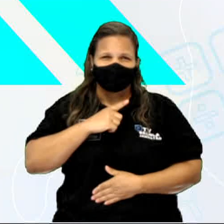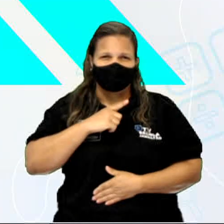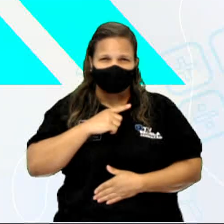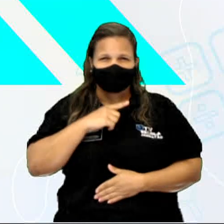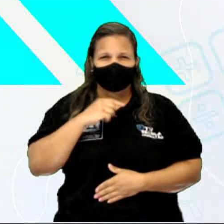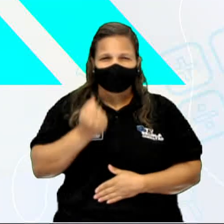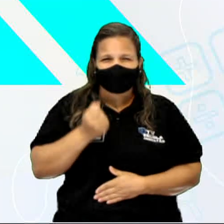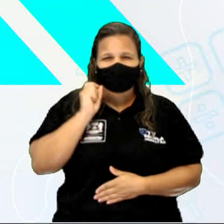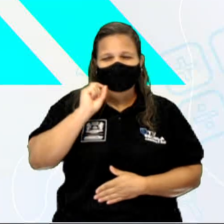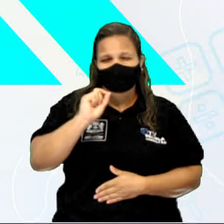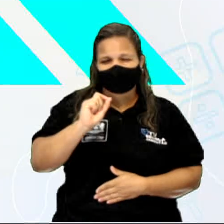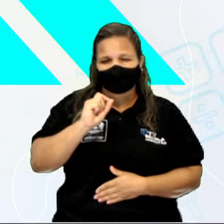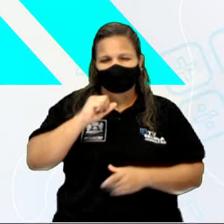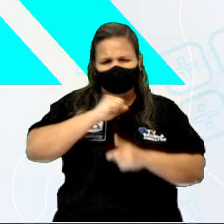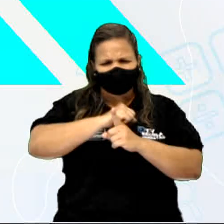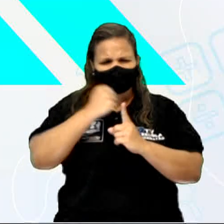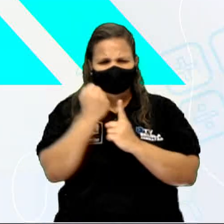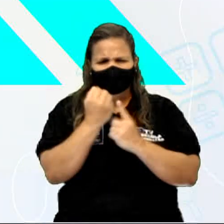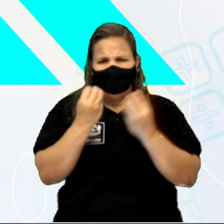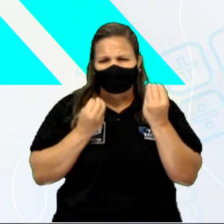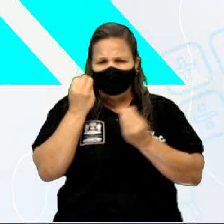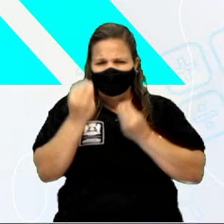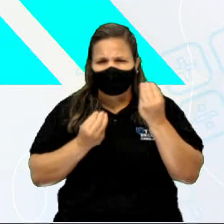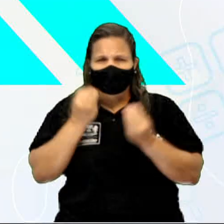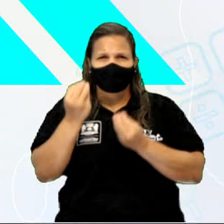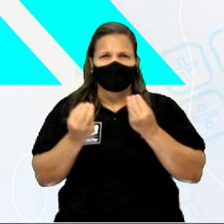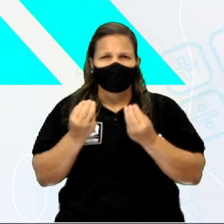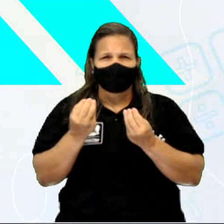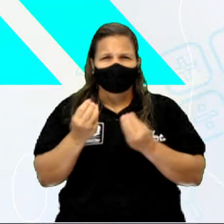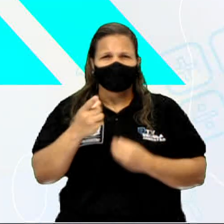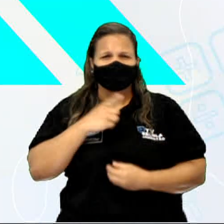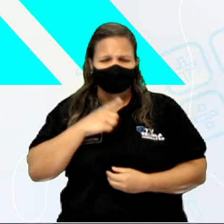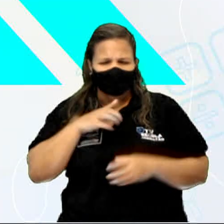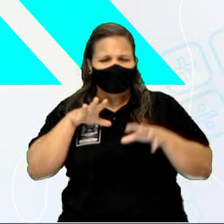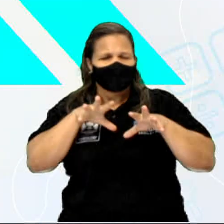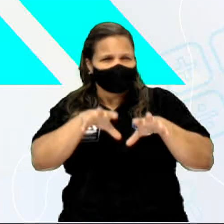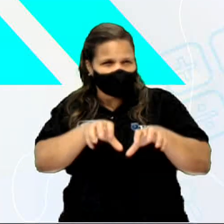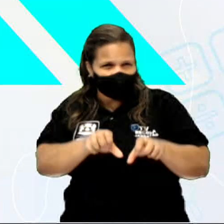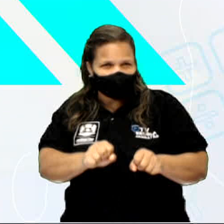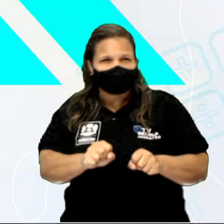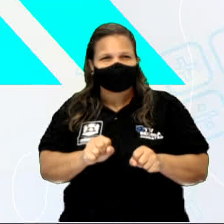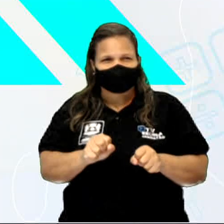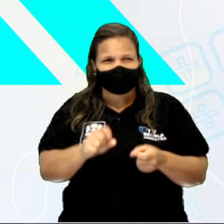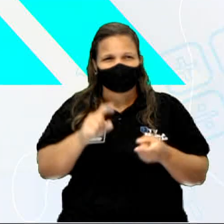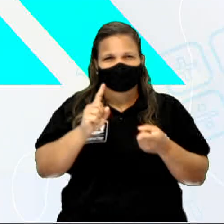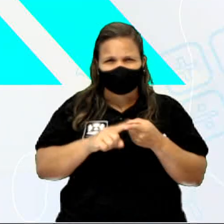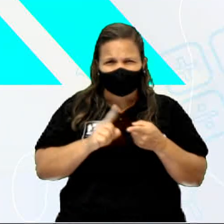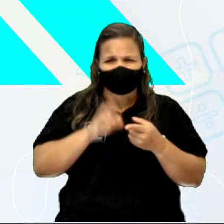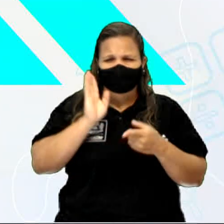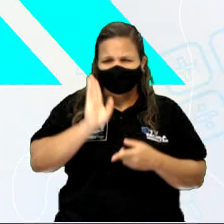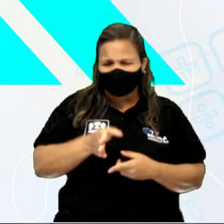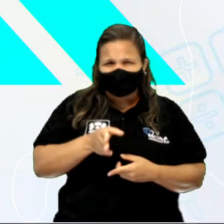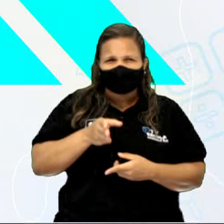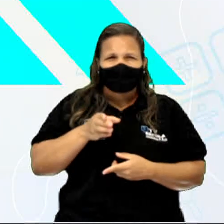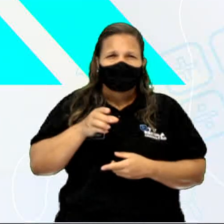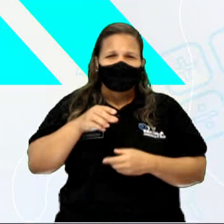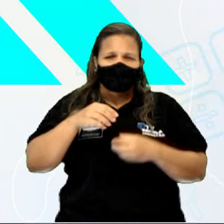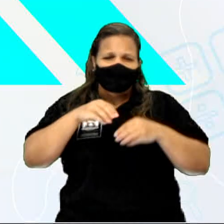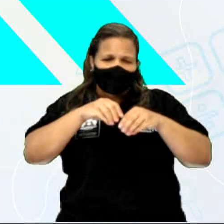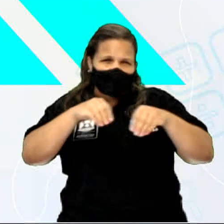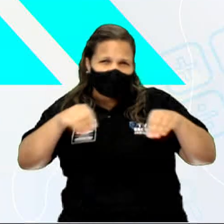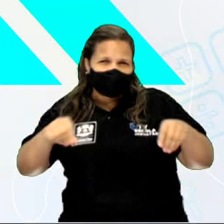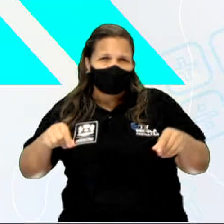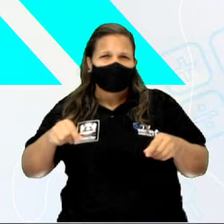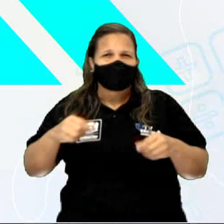estrutura de exploração, que submetia outros povos periféricos. Bem, foi quase que simplesmente entrar na cadeia produtiva e se